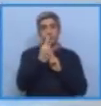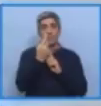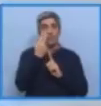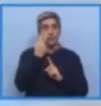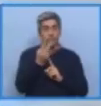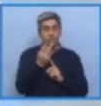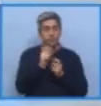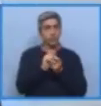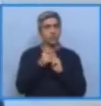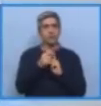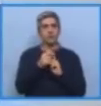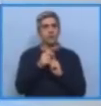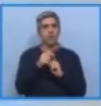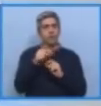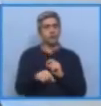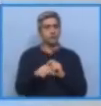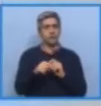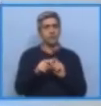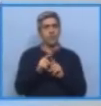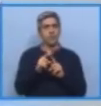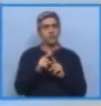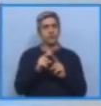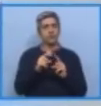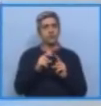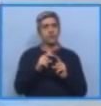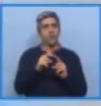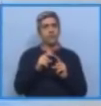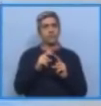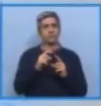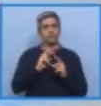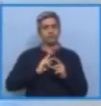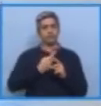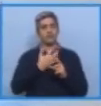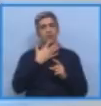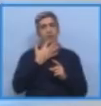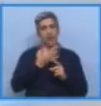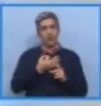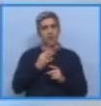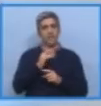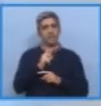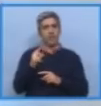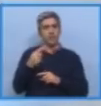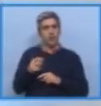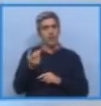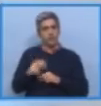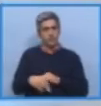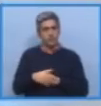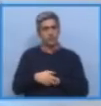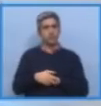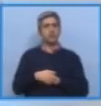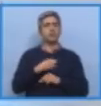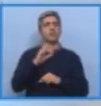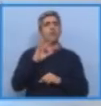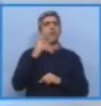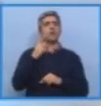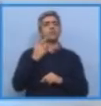há esta mudança que é aquilo em que consiste propriamente a conversão da fé. É quando lhe